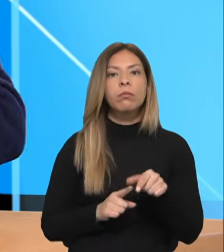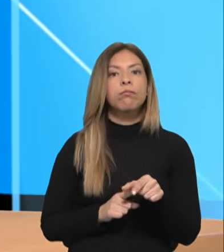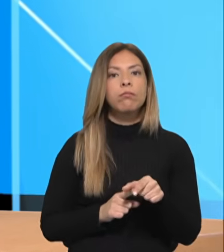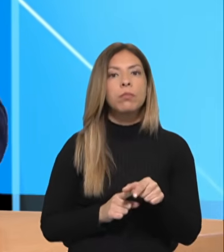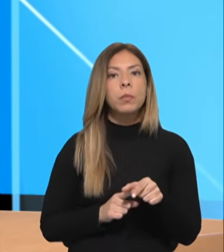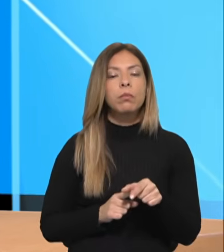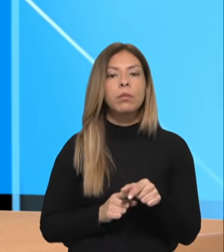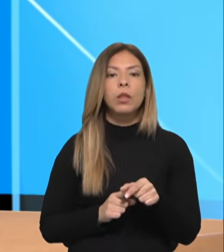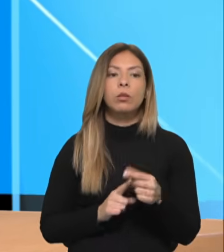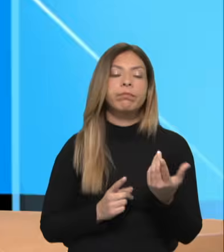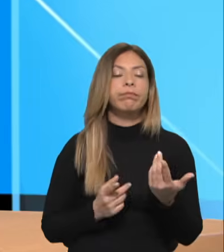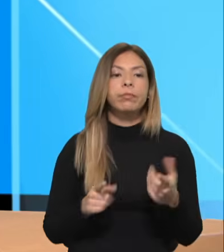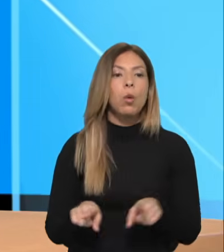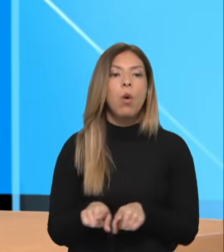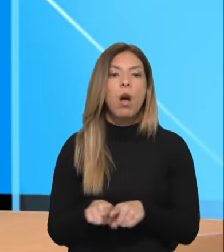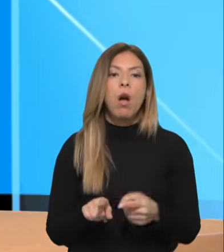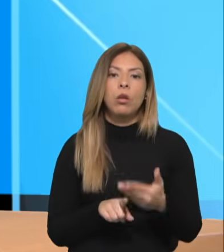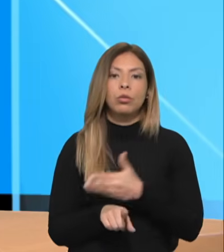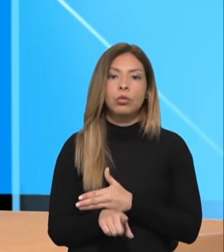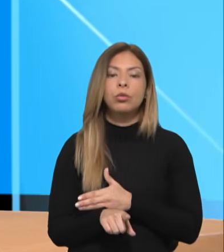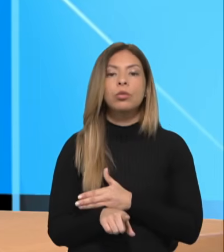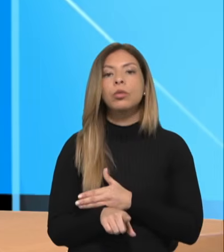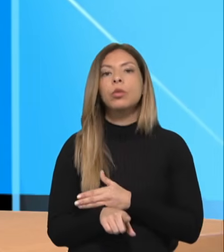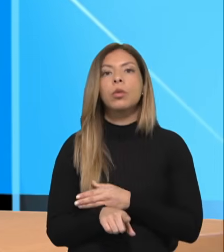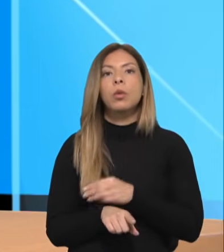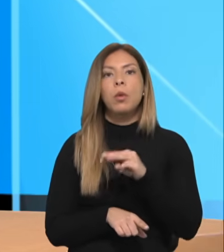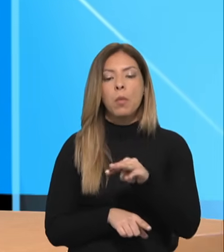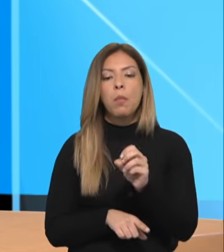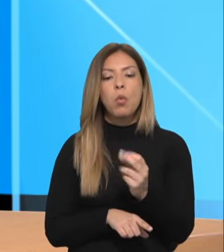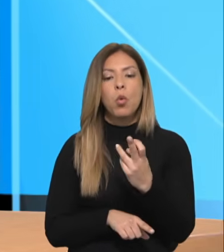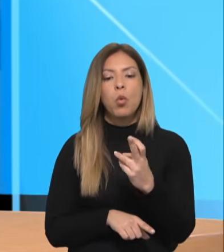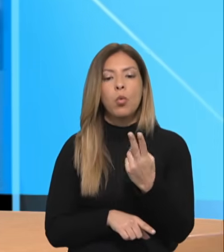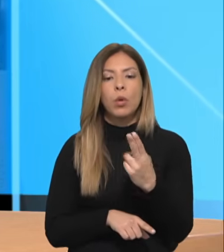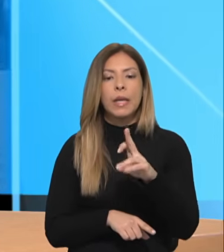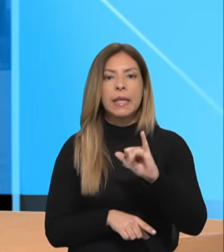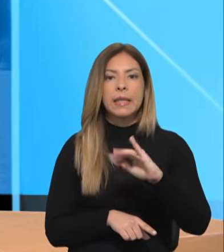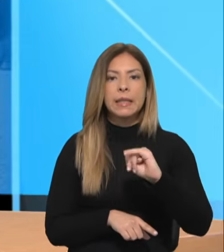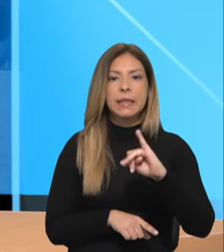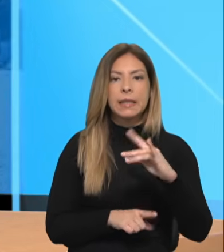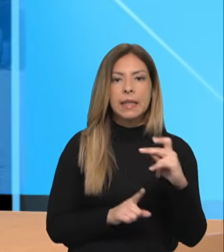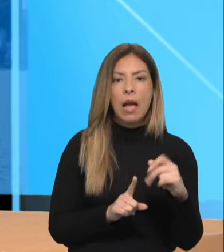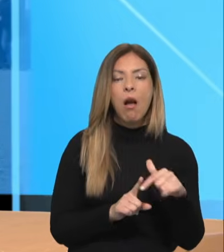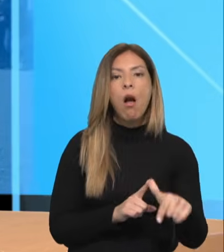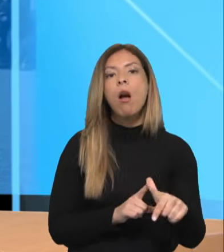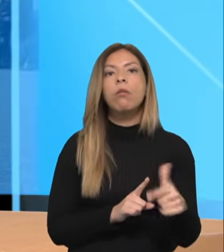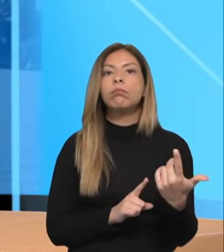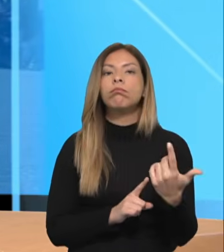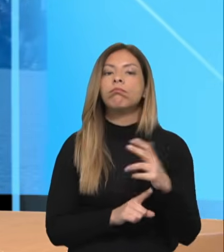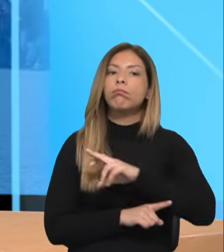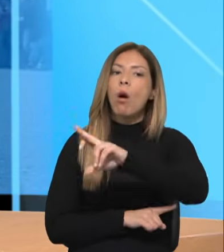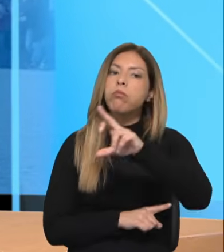a sítios, como foi Morísia, no concelho de Arganil, de visitar